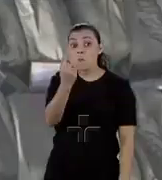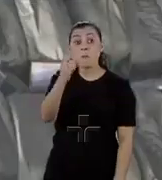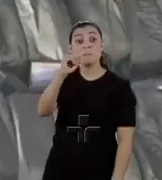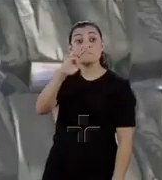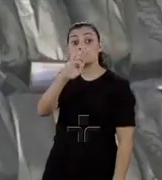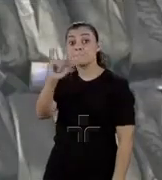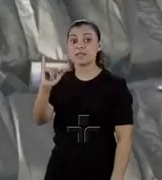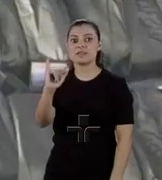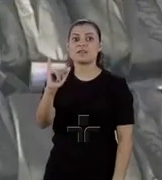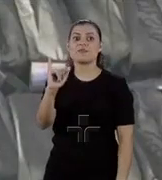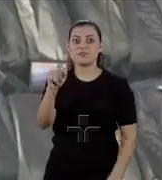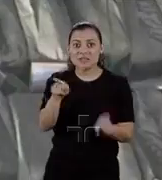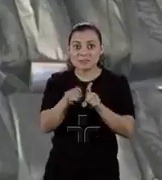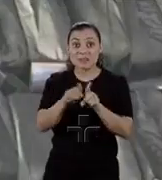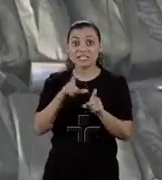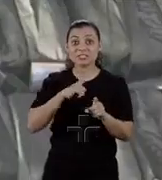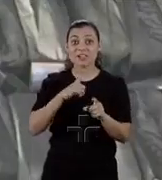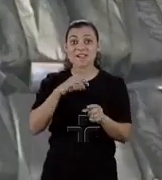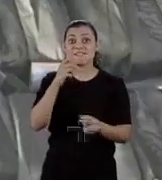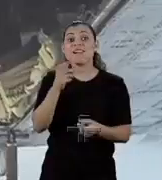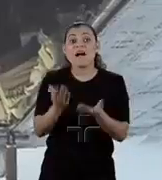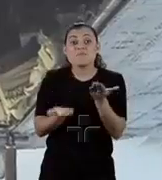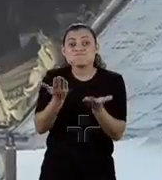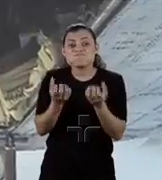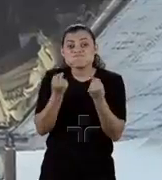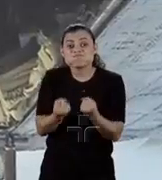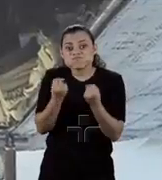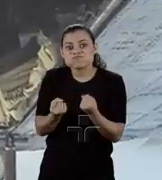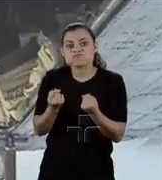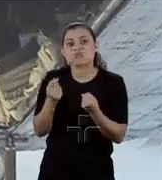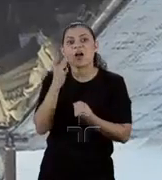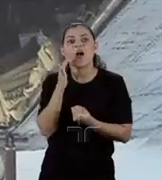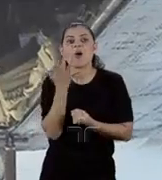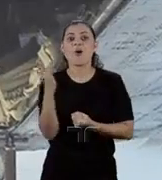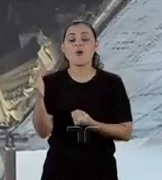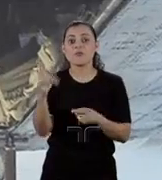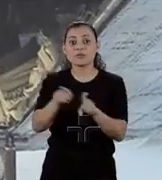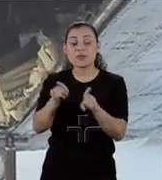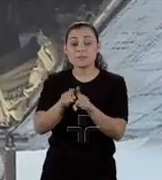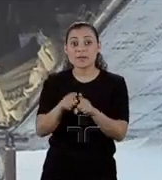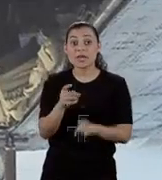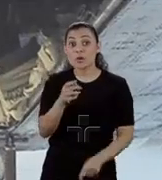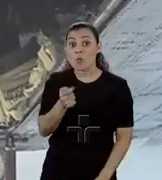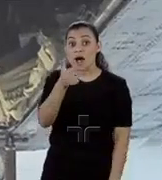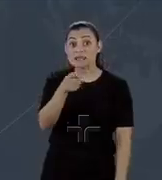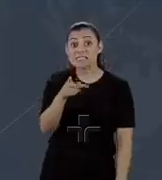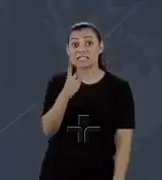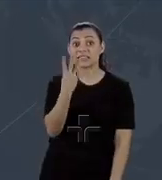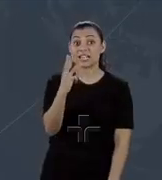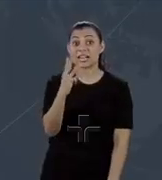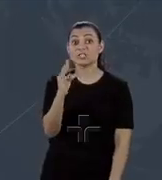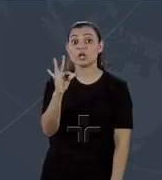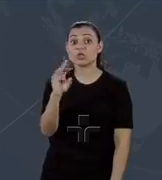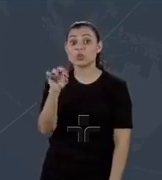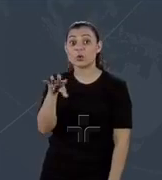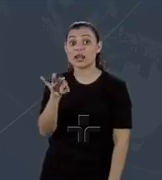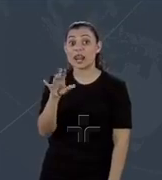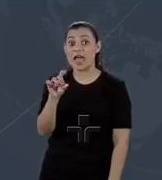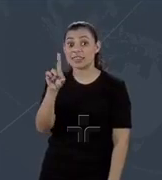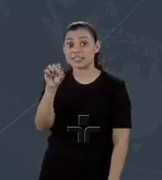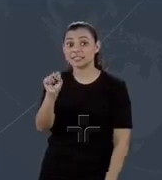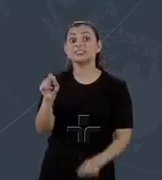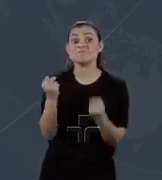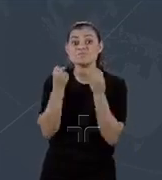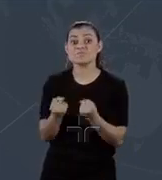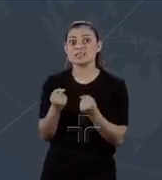reais, tinha 10 toneladas de ouro e diamante. A polícia estima que quase 3,5 toneladas foram perdidas com a falha